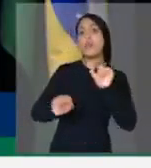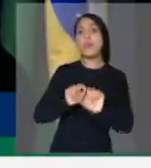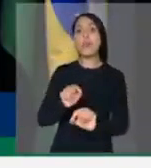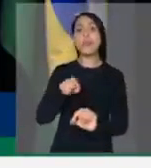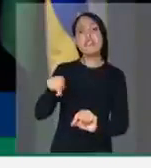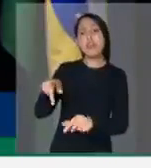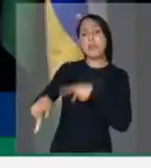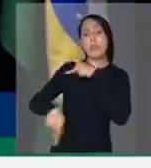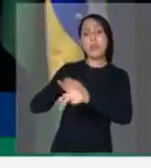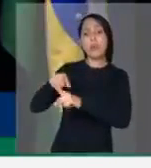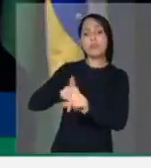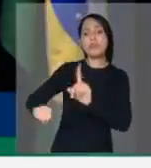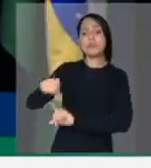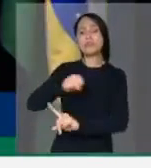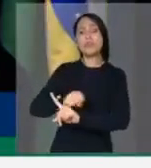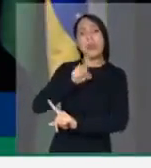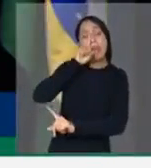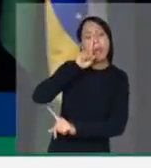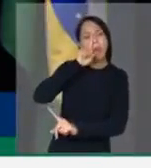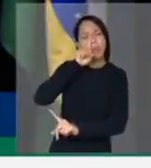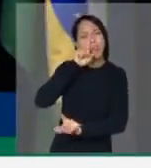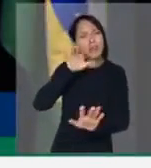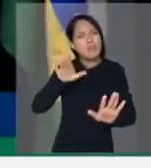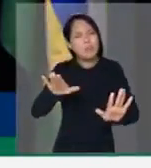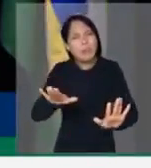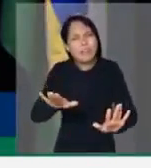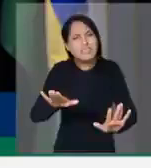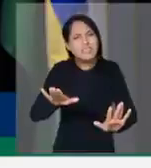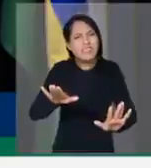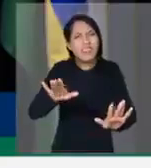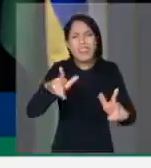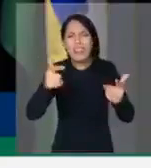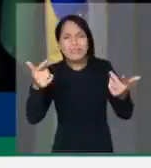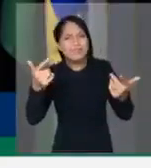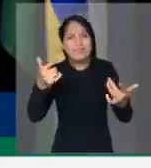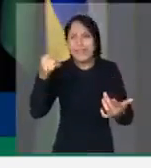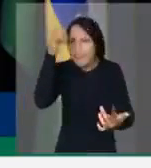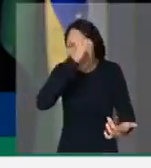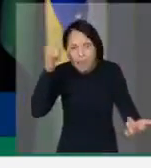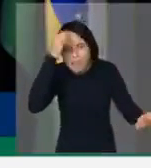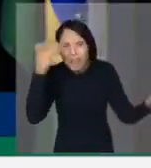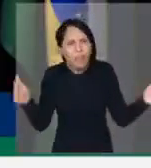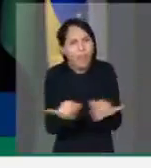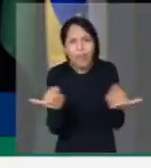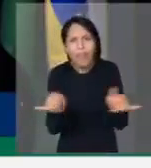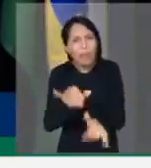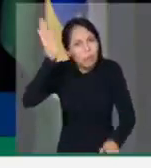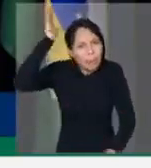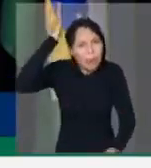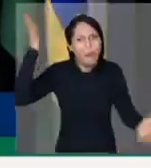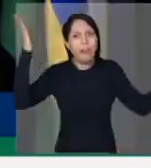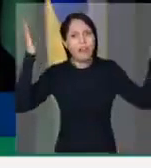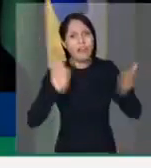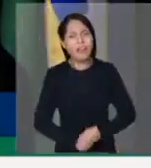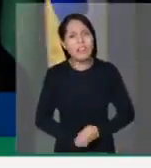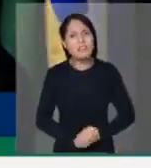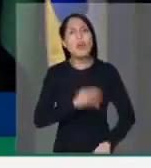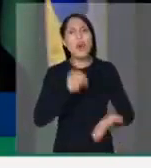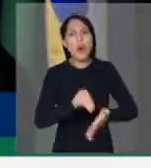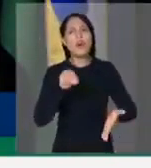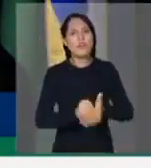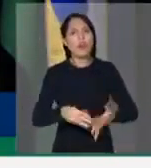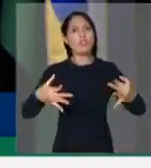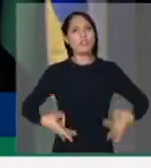a sociedade, uma verdadeira imbecilidade, uma burrice ou